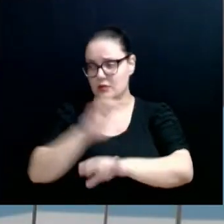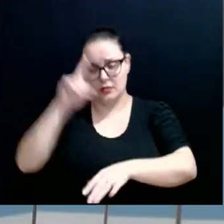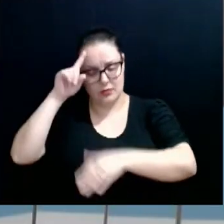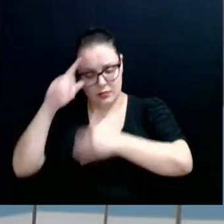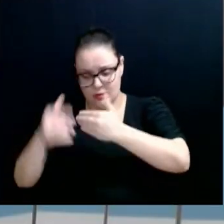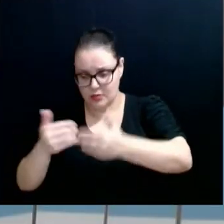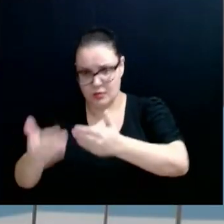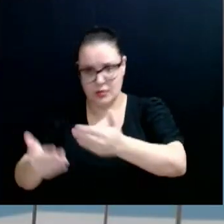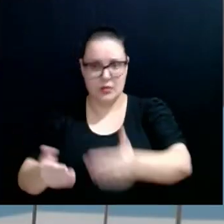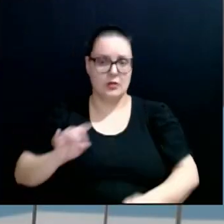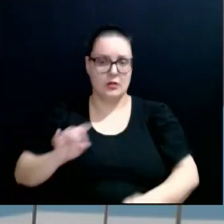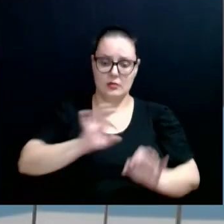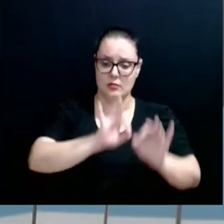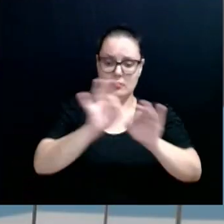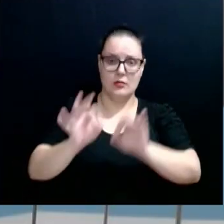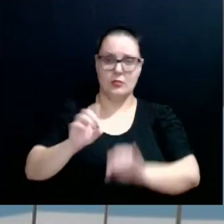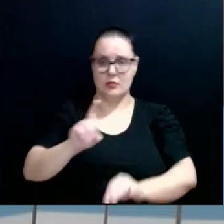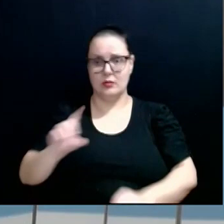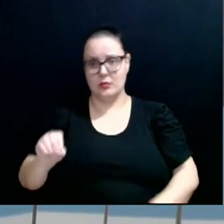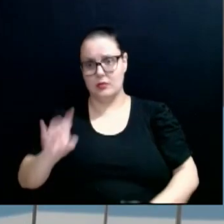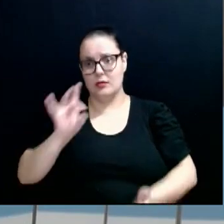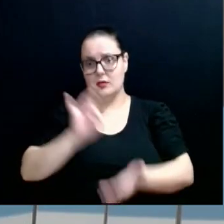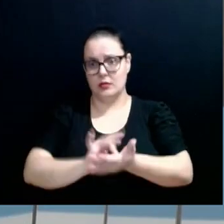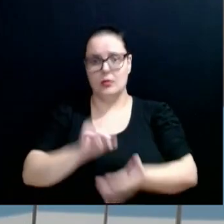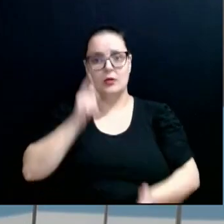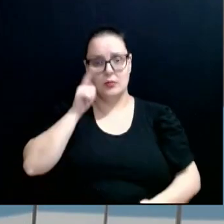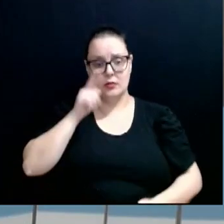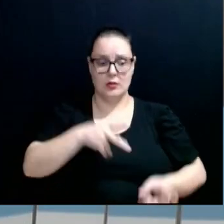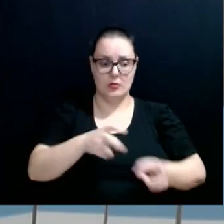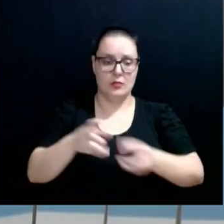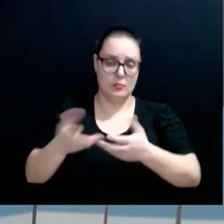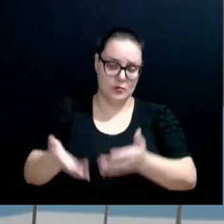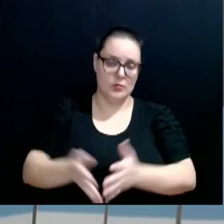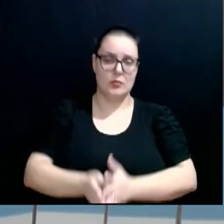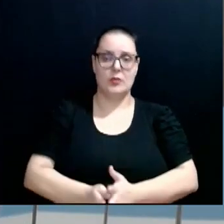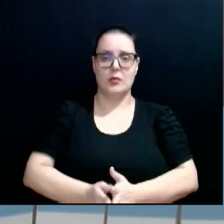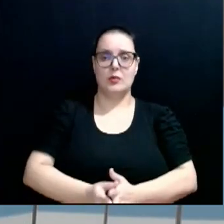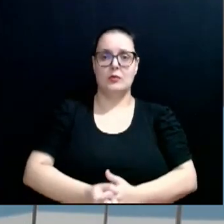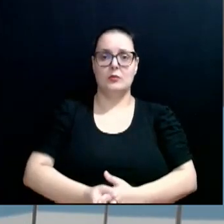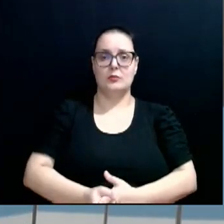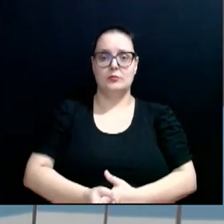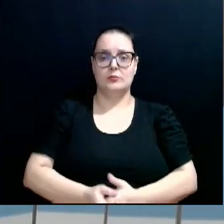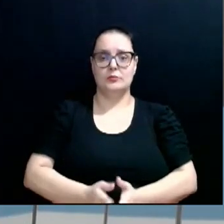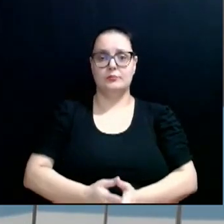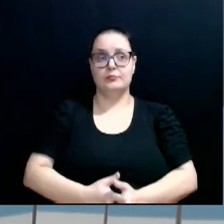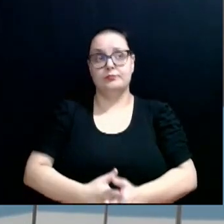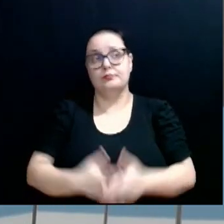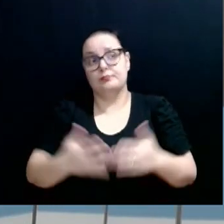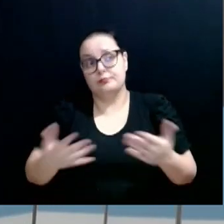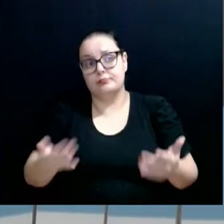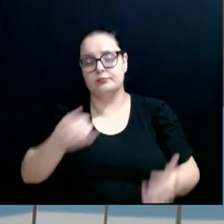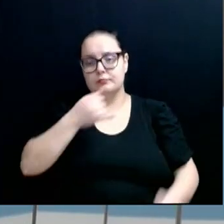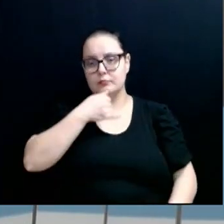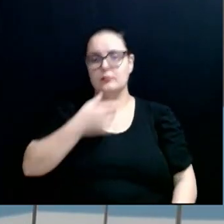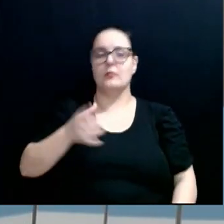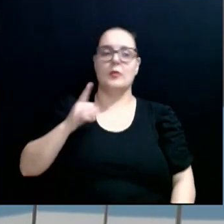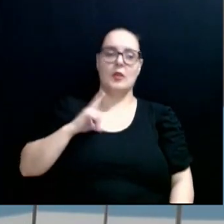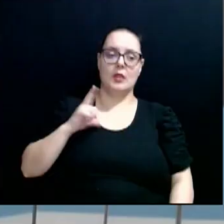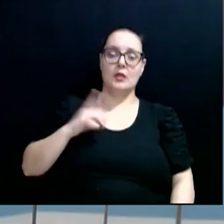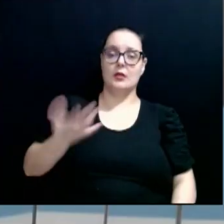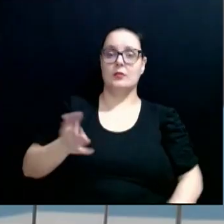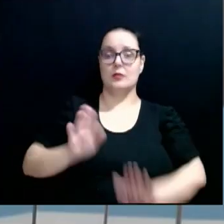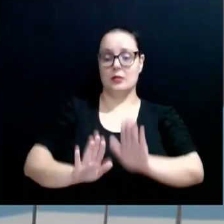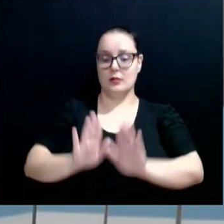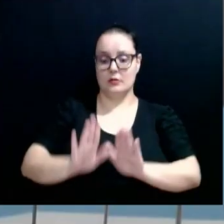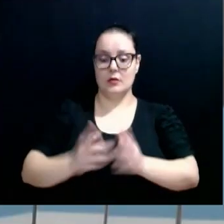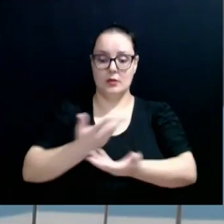acompanhar o Diário Oficial que a gente consegue perceber isso. E infelizmente tivemos essa licitação deserta,